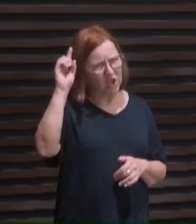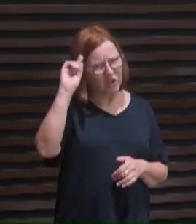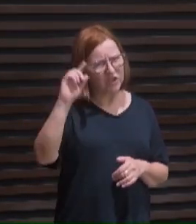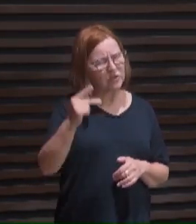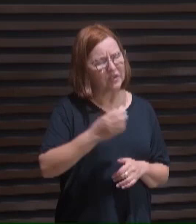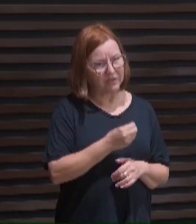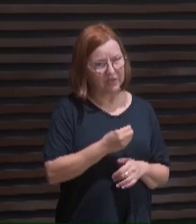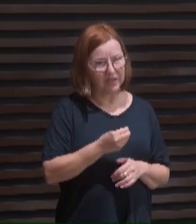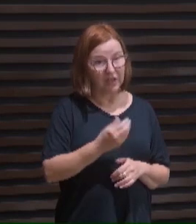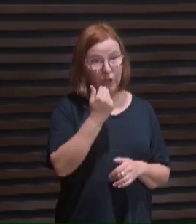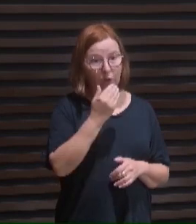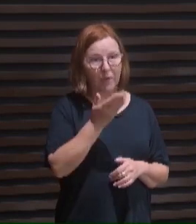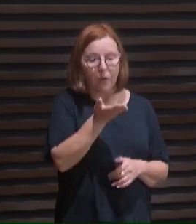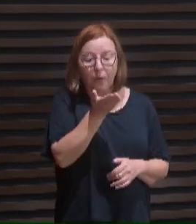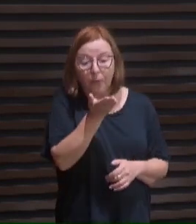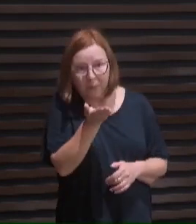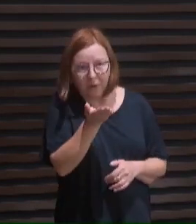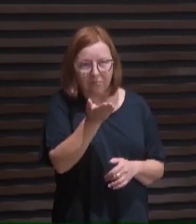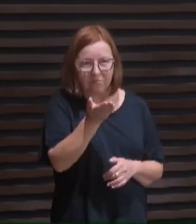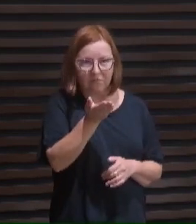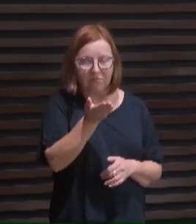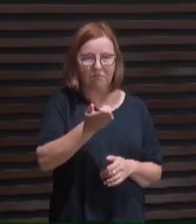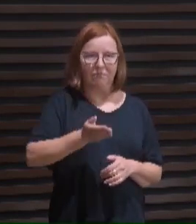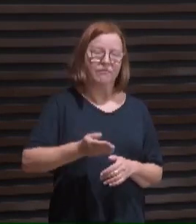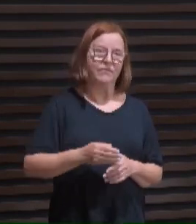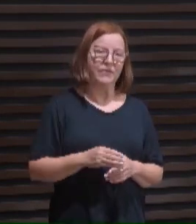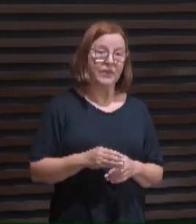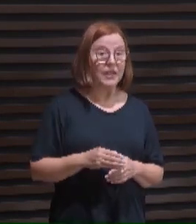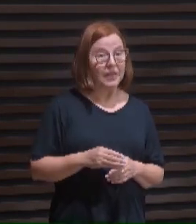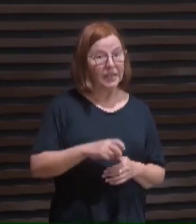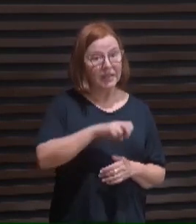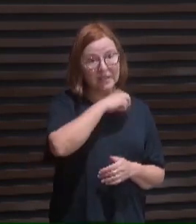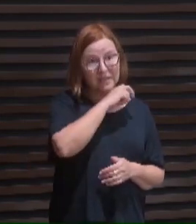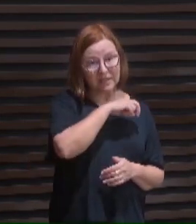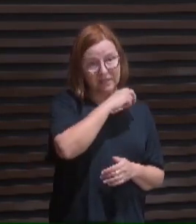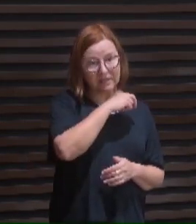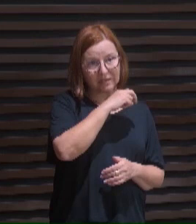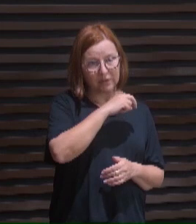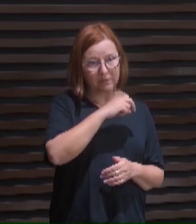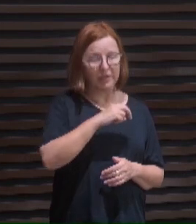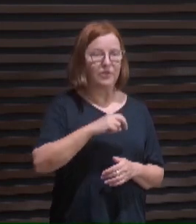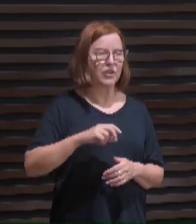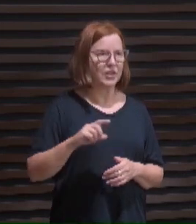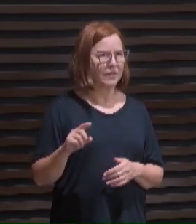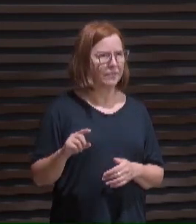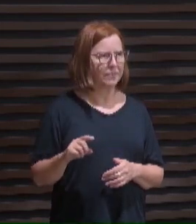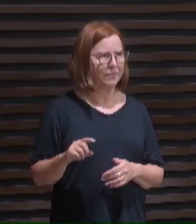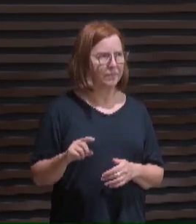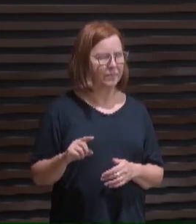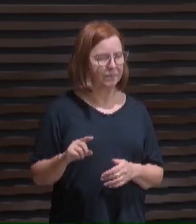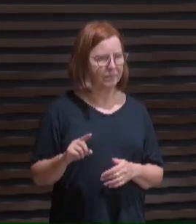vais comer pó enquanto viveres. E a serpente tem vivido. Eu não estou falando da serpente,